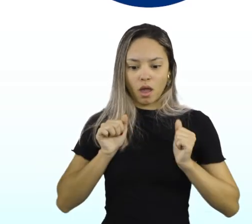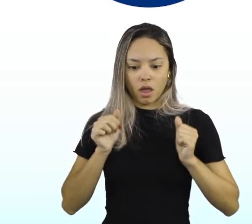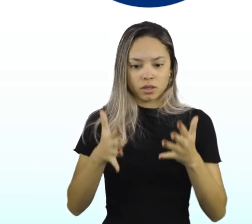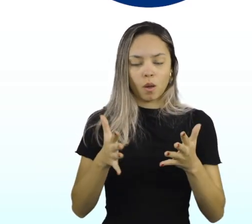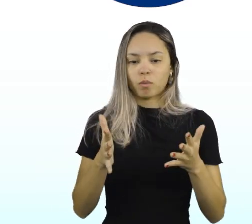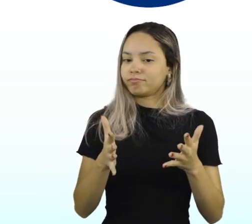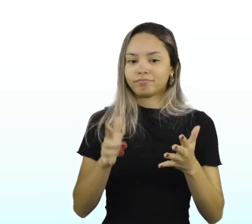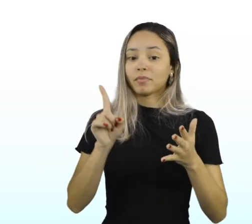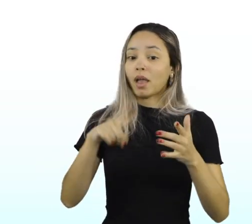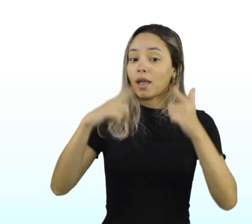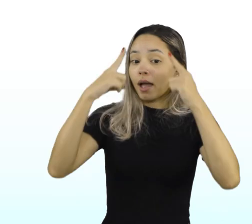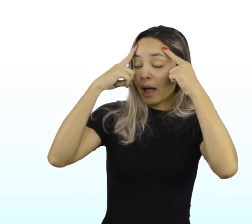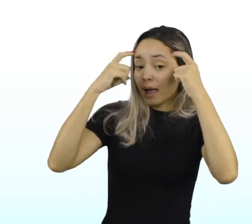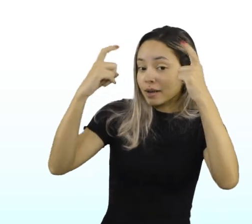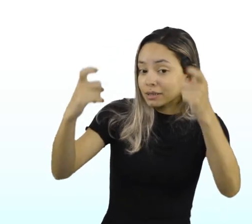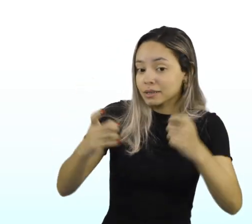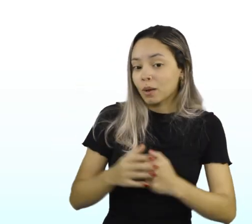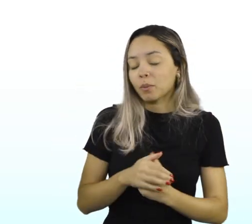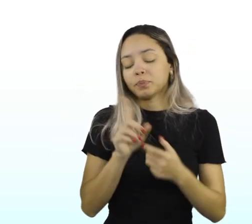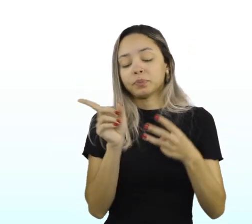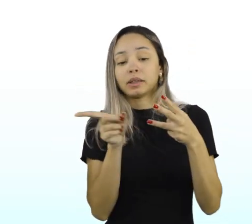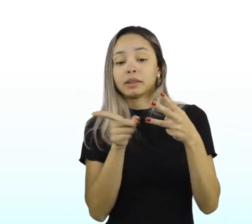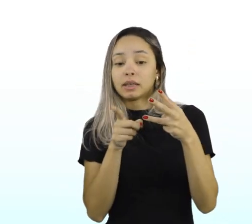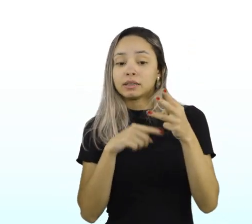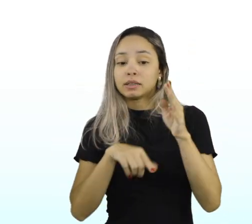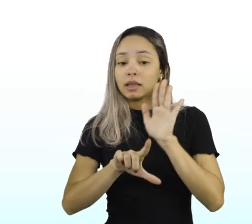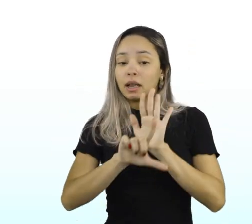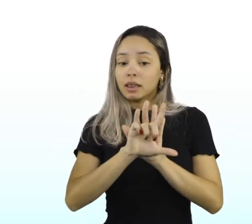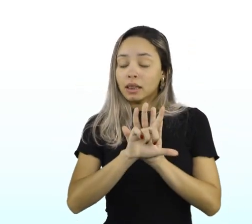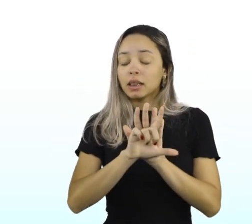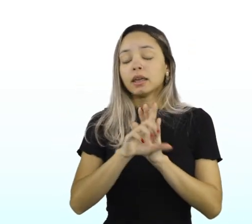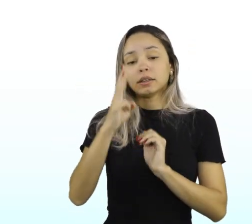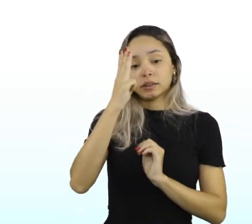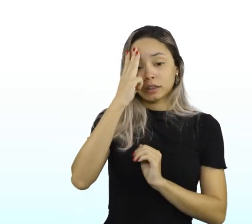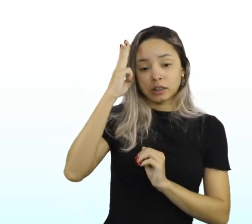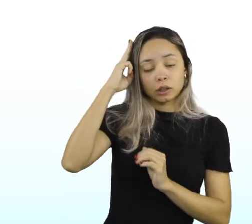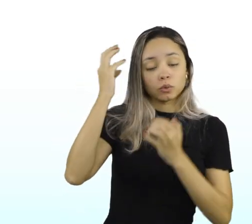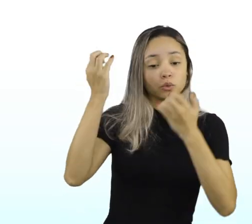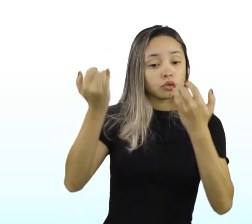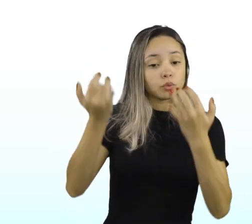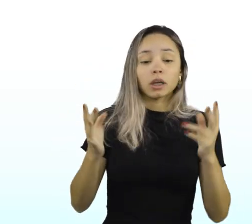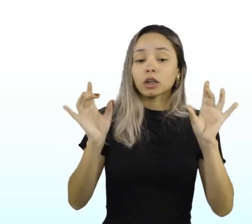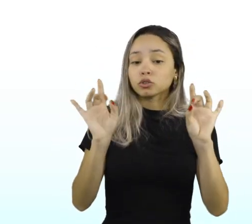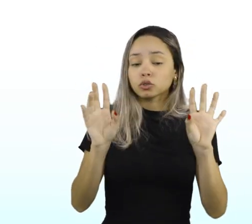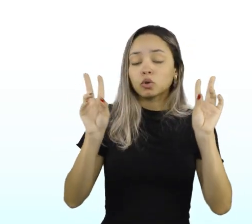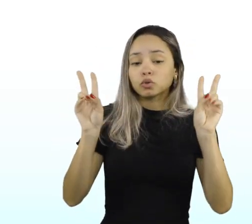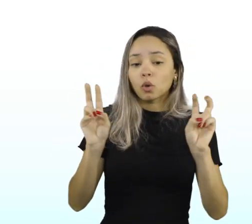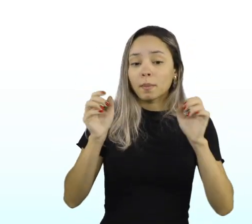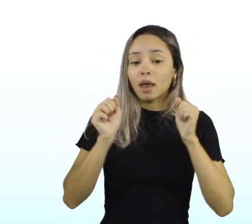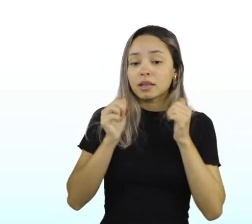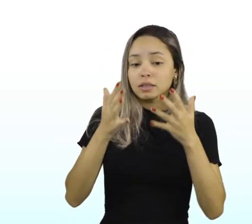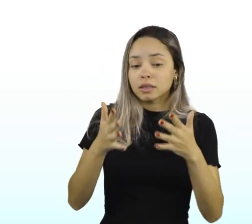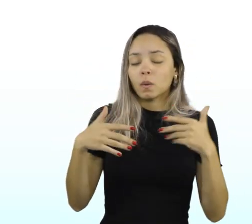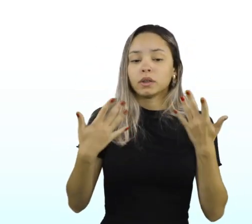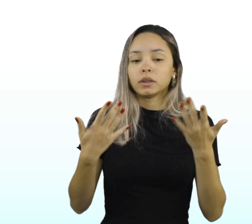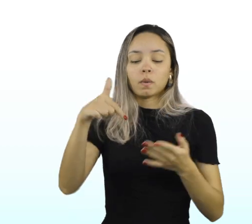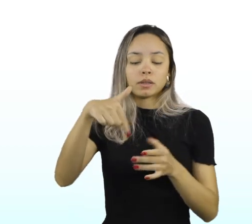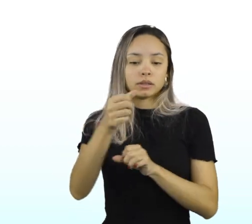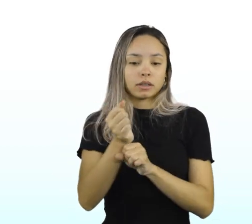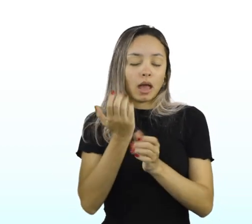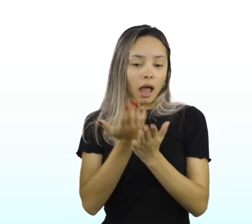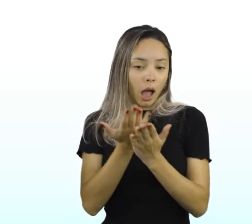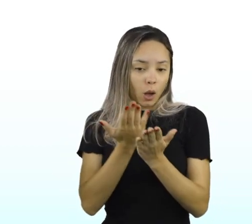uma agressão. A terceira lei de Newton, ela fala apenas da ação e reação. Então, nesta aula de hoje, nós podemos aprender